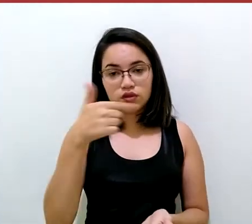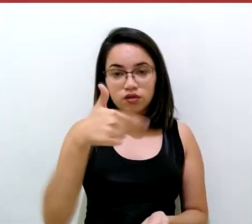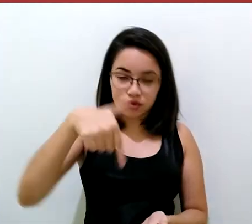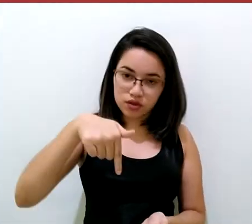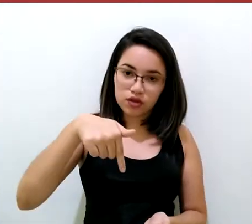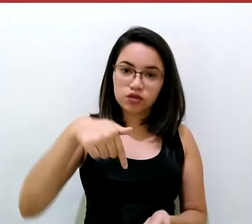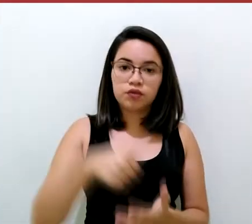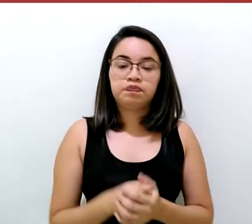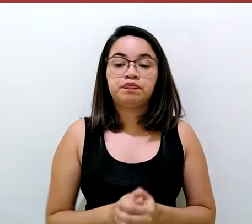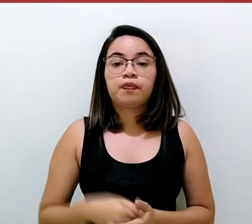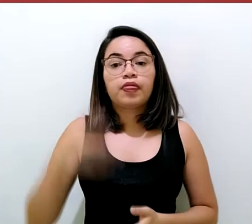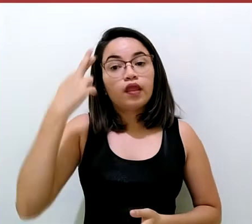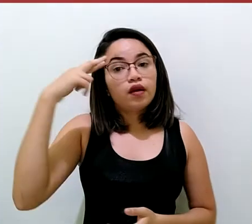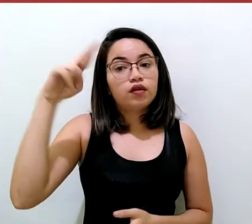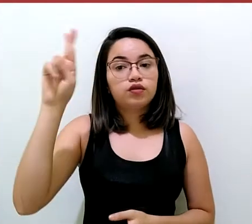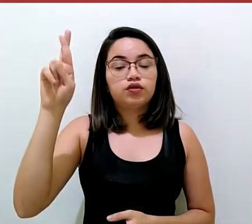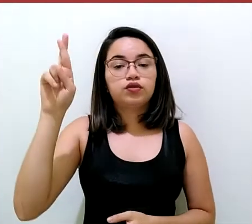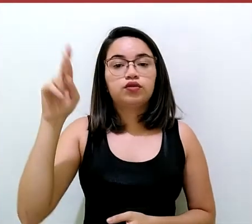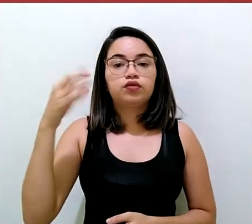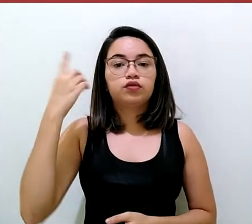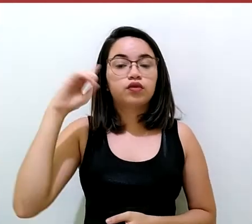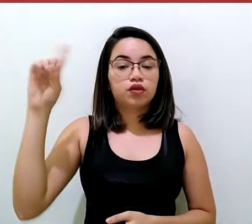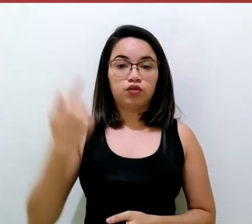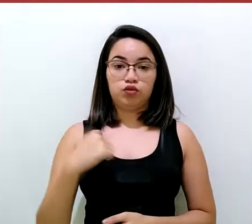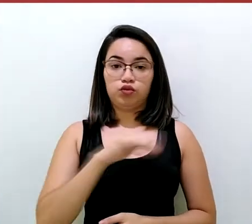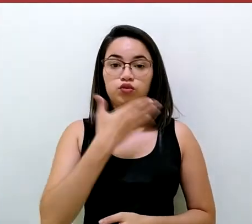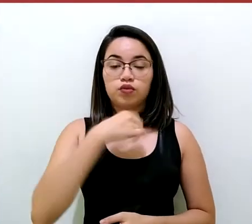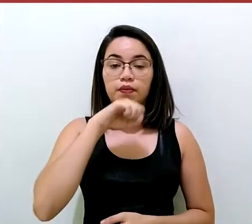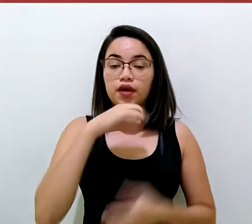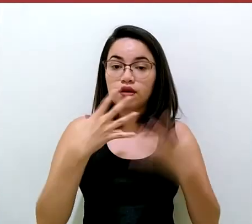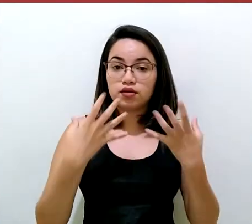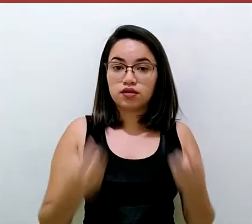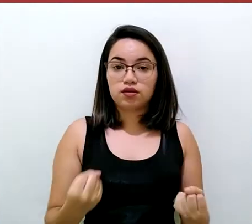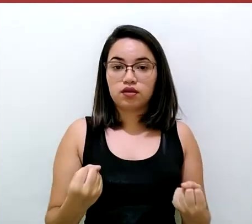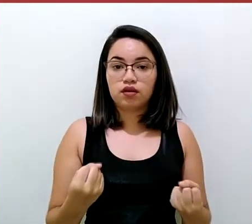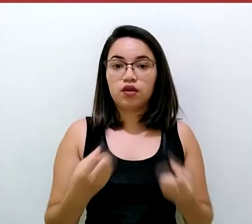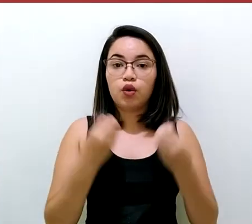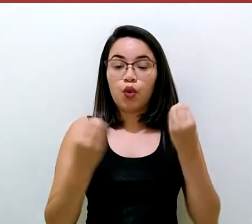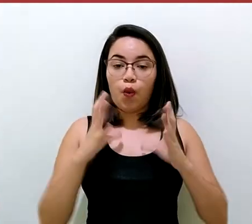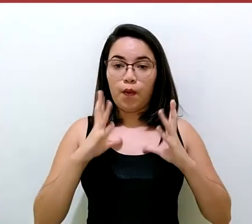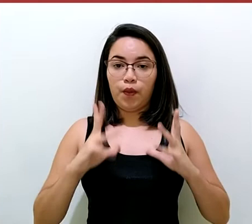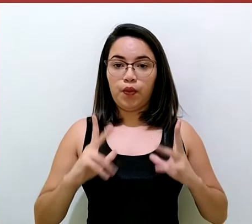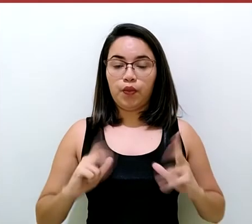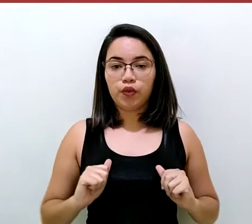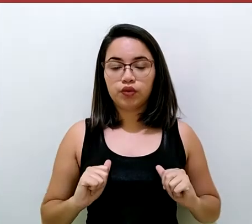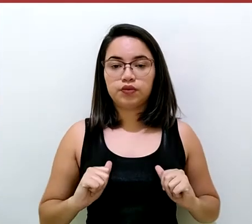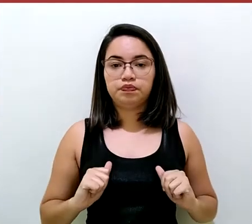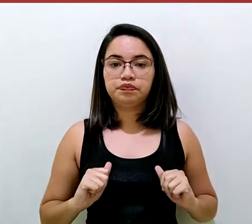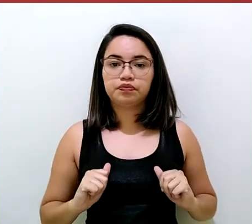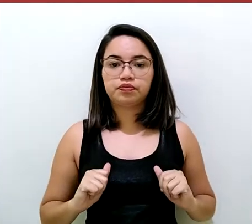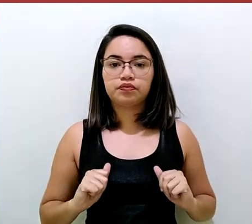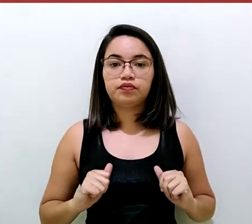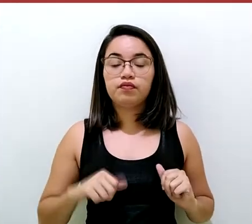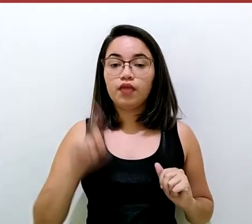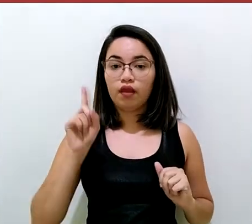10º ponto, a religião que Deus, o nosso Pai, aceita como pura